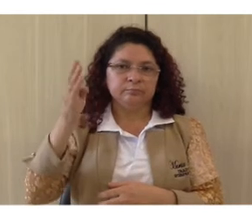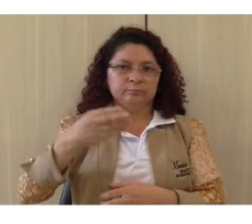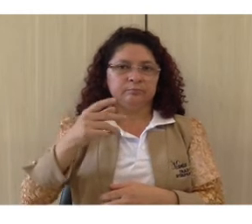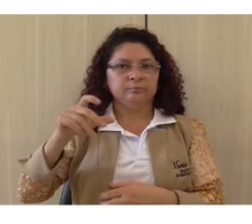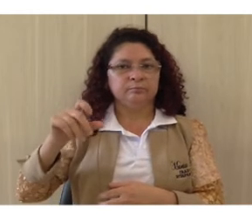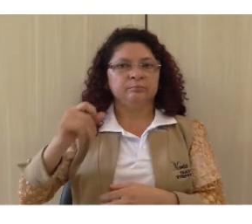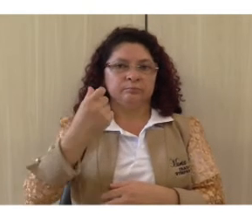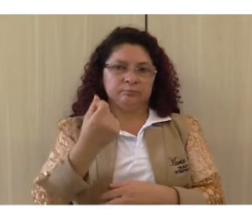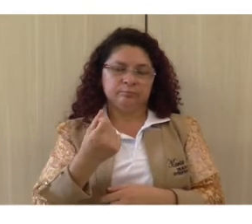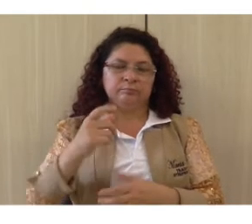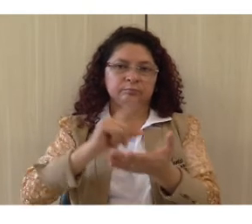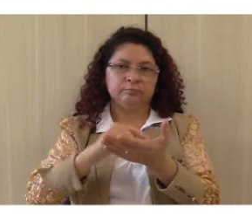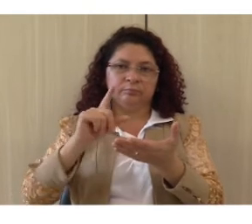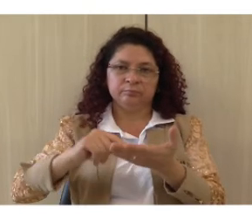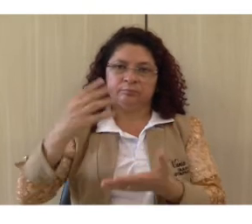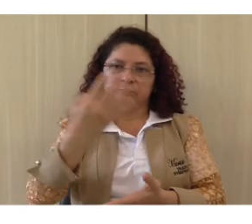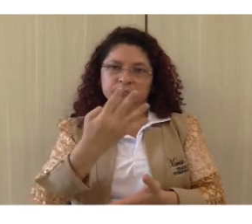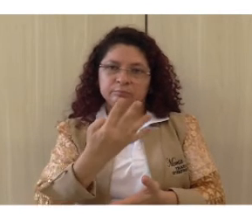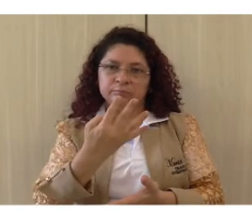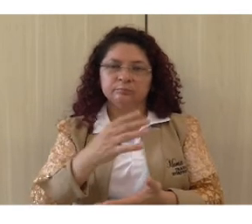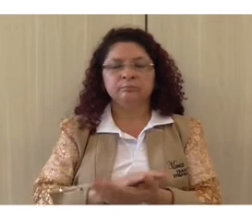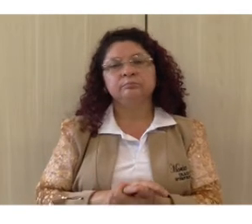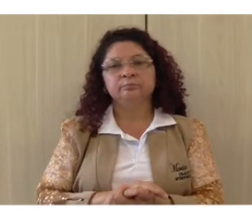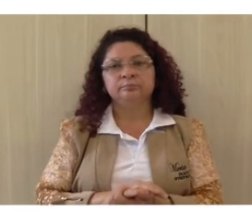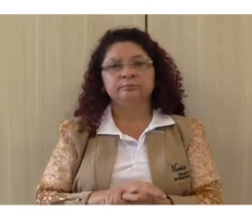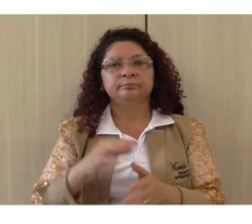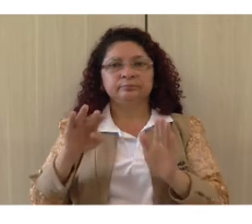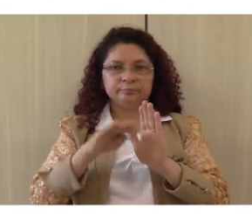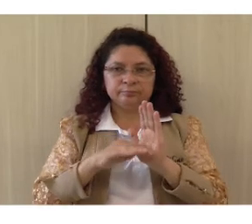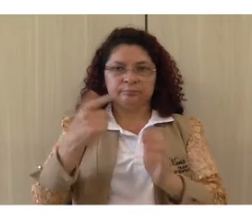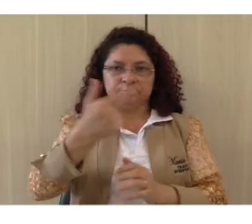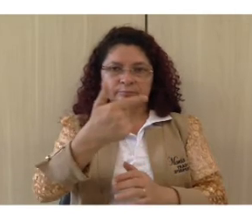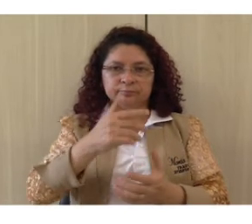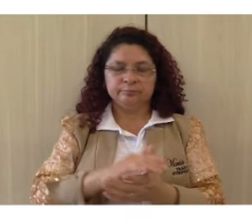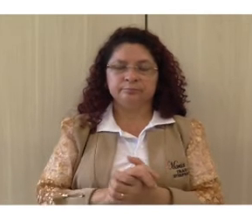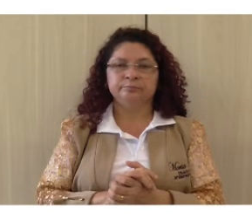9.394/96, artigo 44, parágrafo 2º, parágrafo 2º.